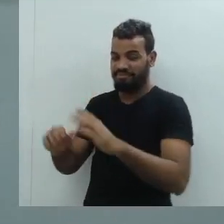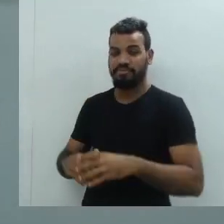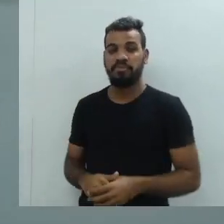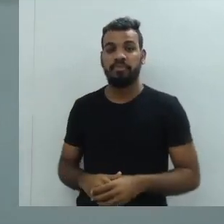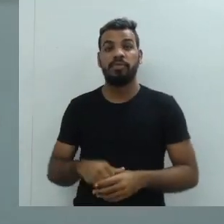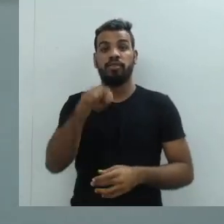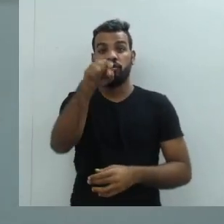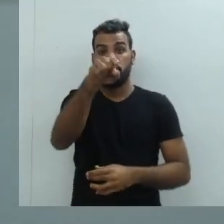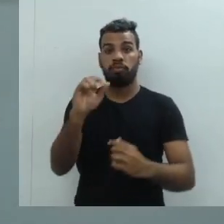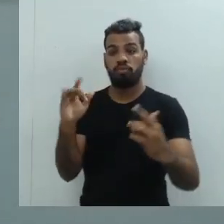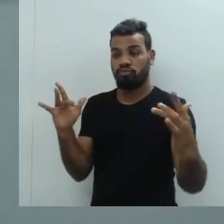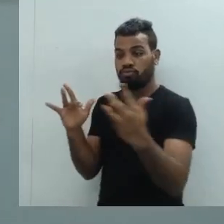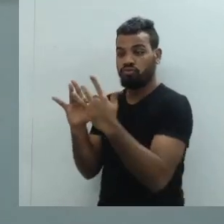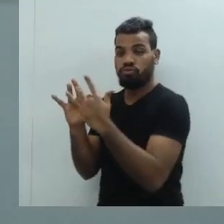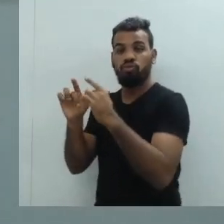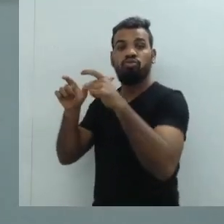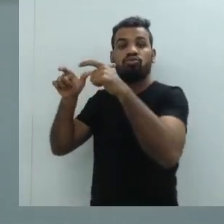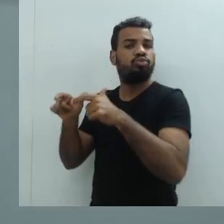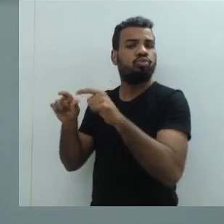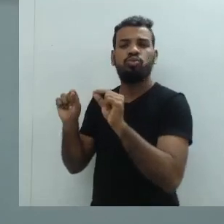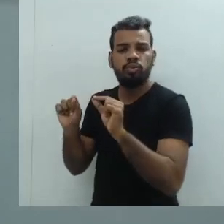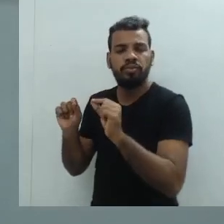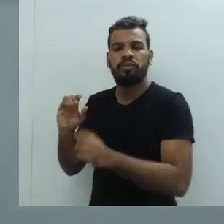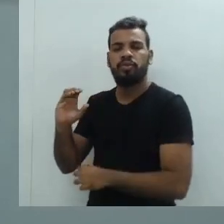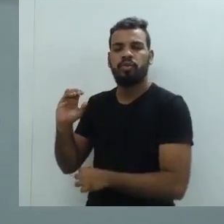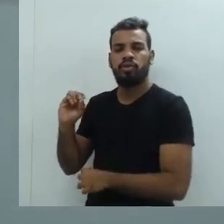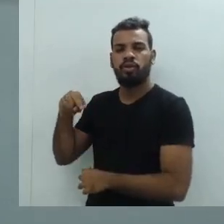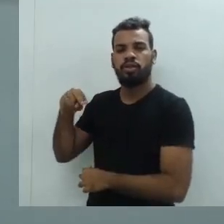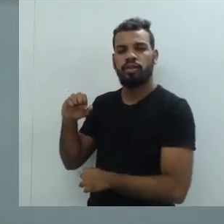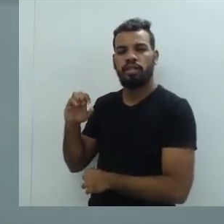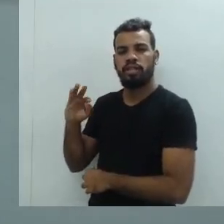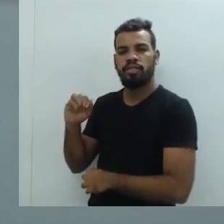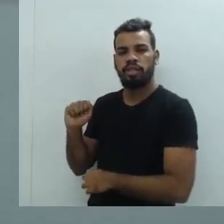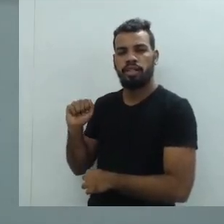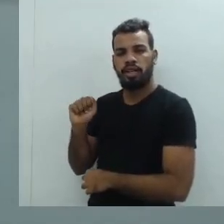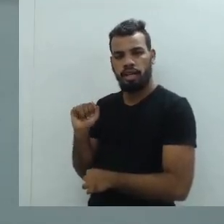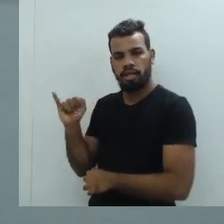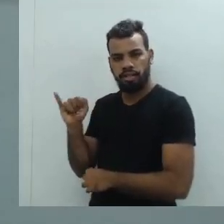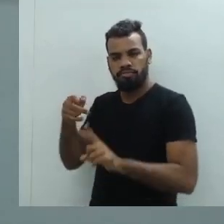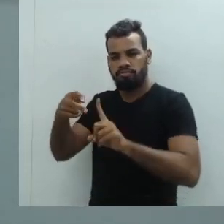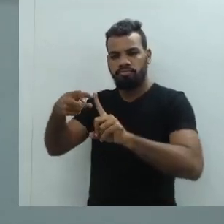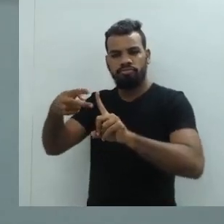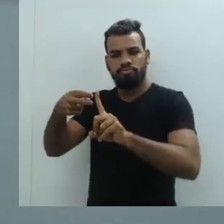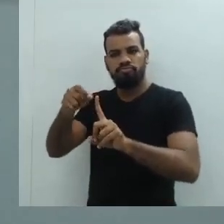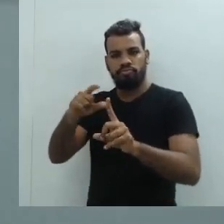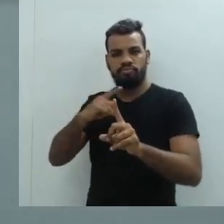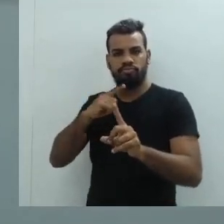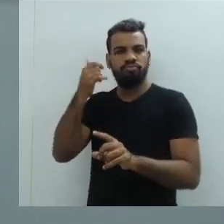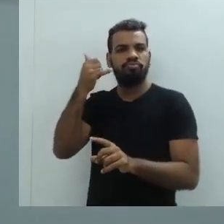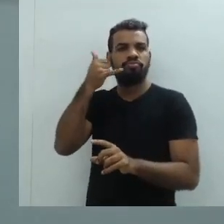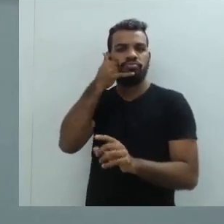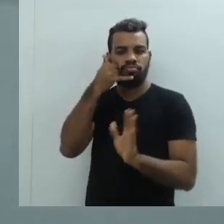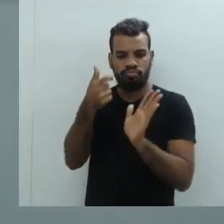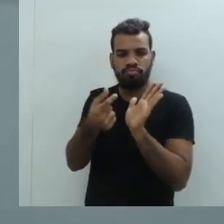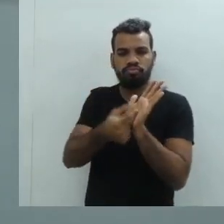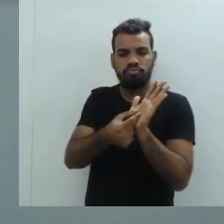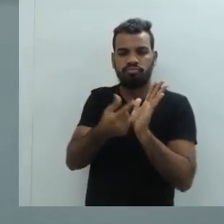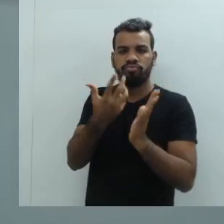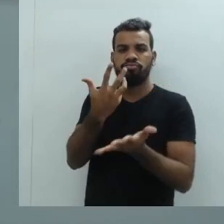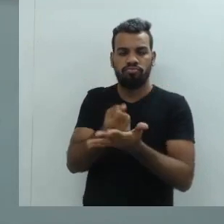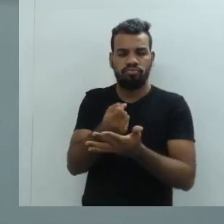Aí, onde você terá todas as disciplinas que vai ajudar você no ensino e aprendizagem. Vamos